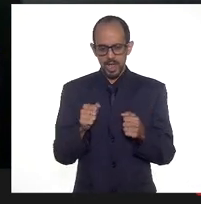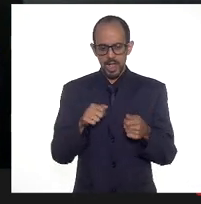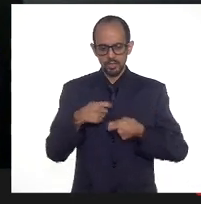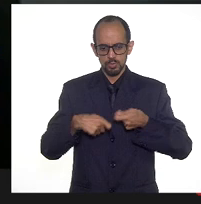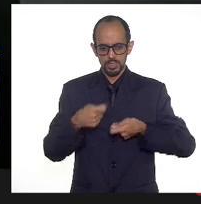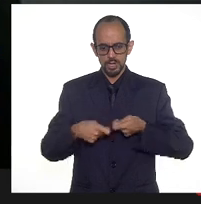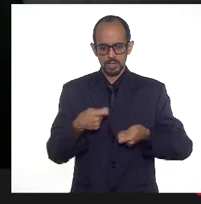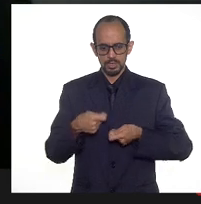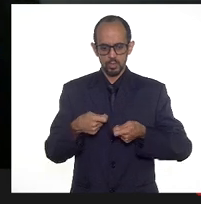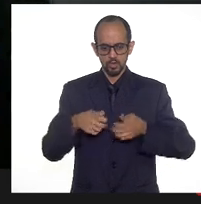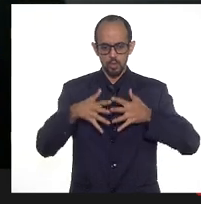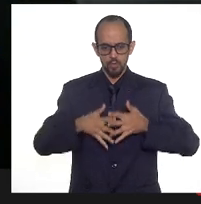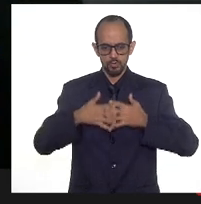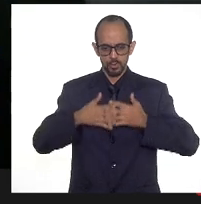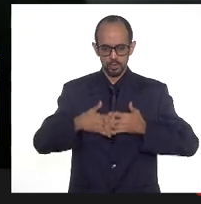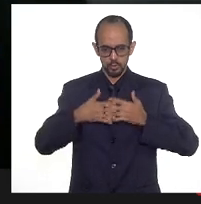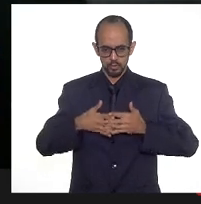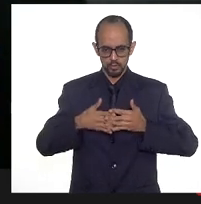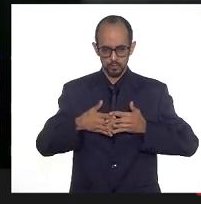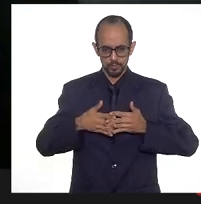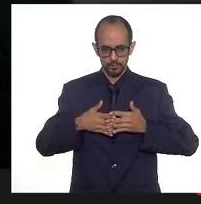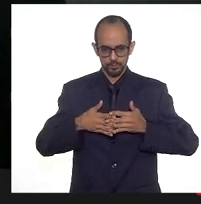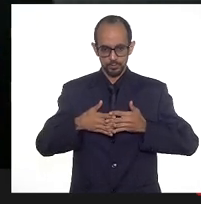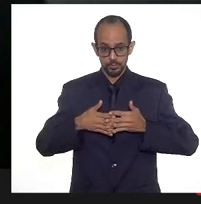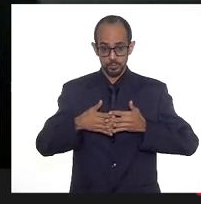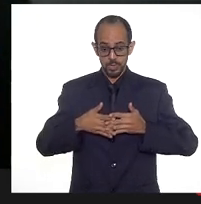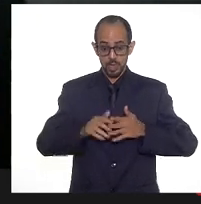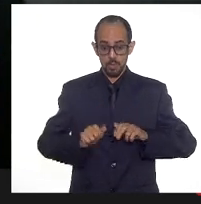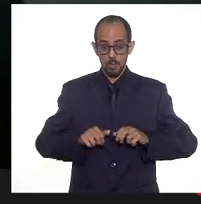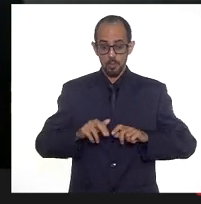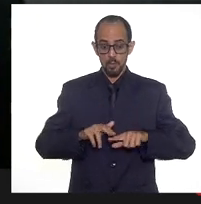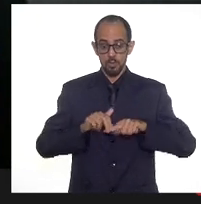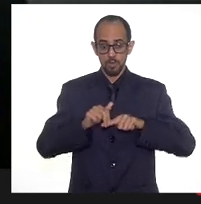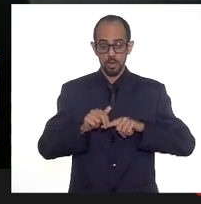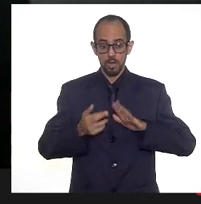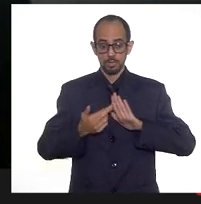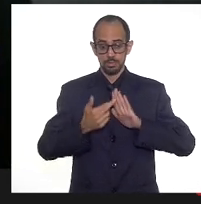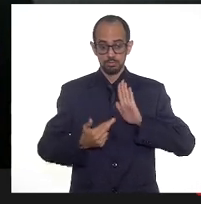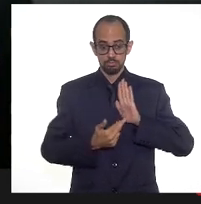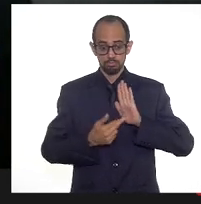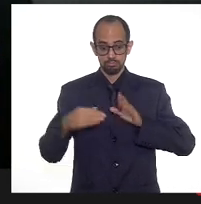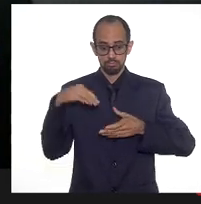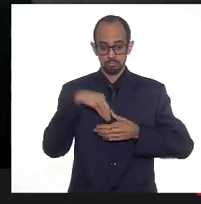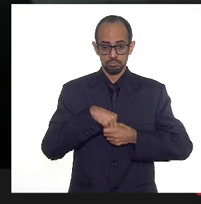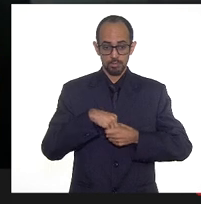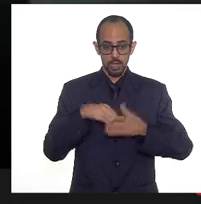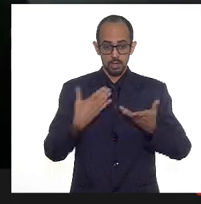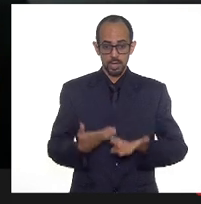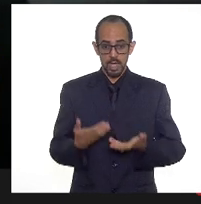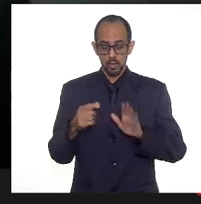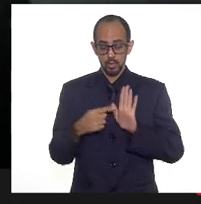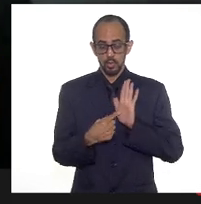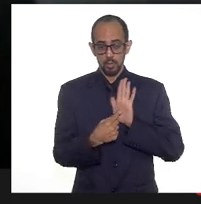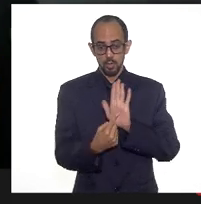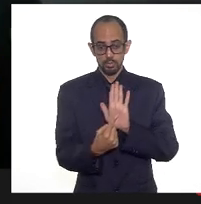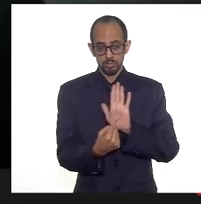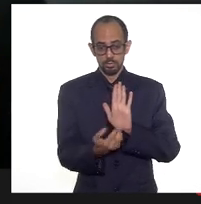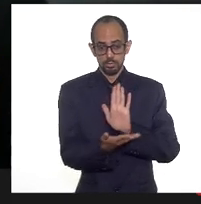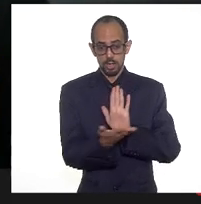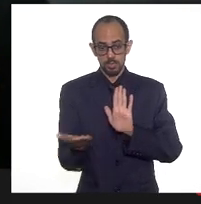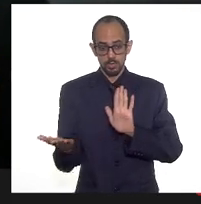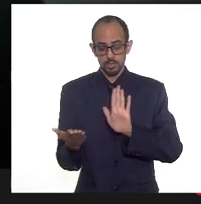cumprindo aqui uma determinação do regimento interno, quero colocar em apreciação o plano